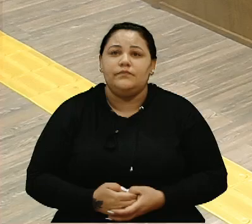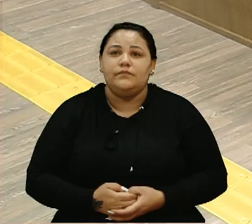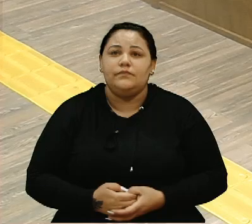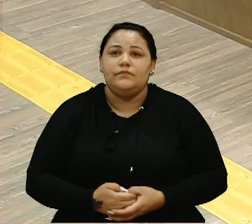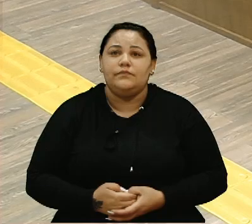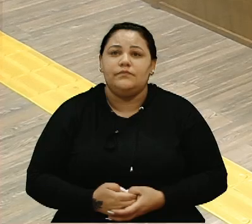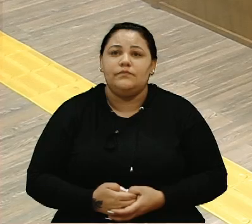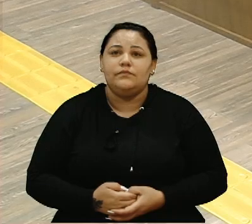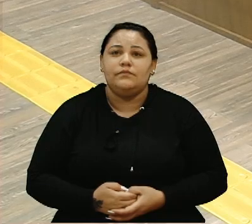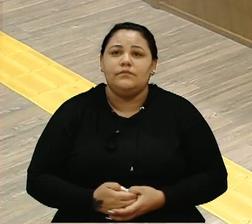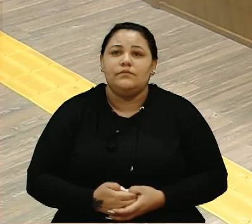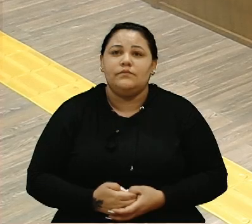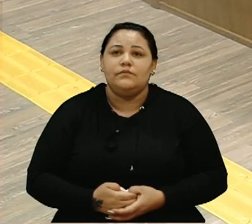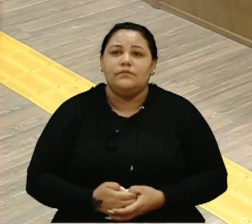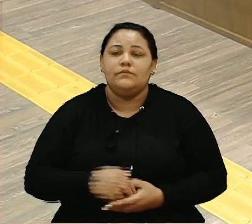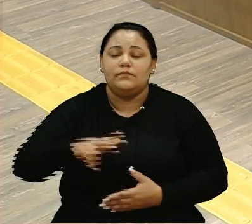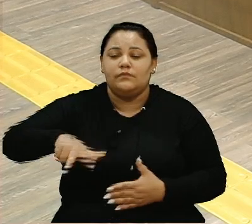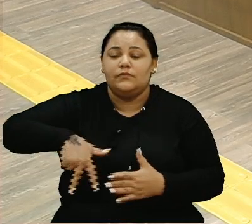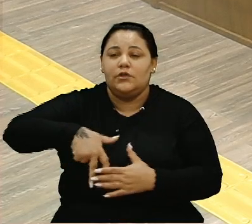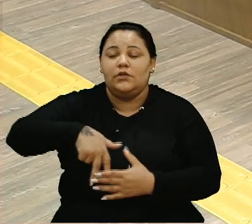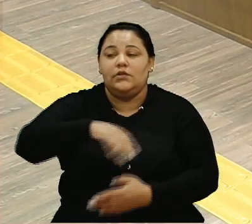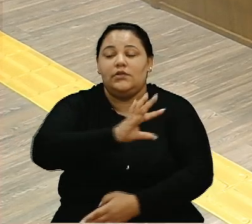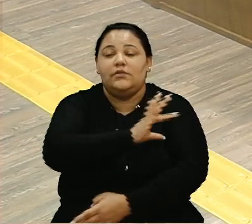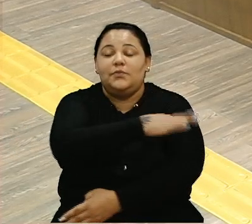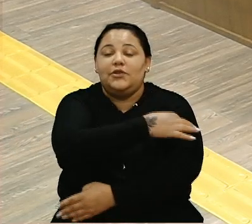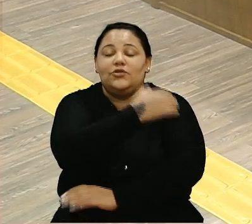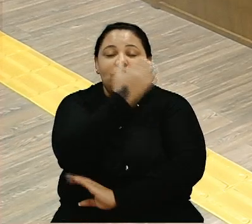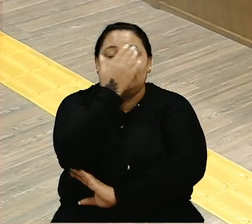Da tribuna, vereador Ramon.